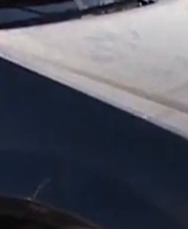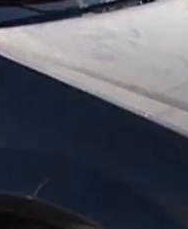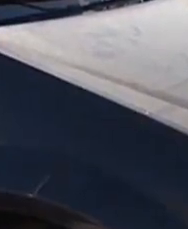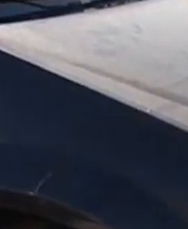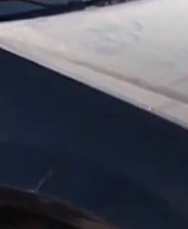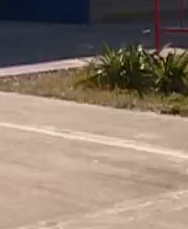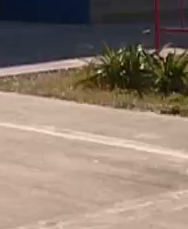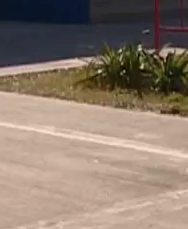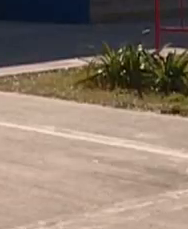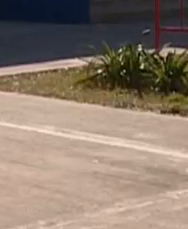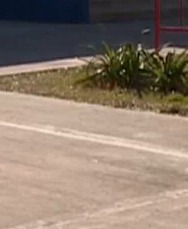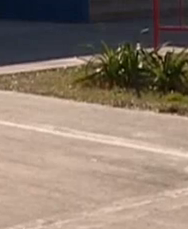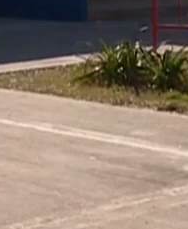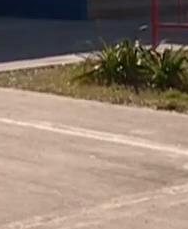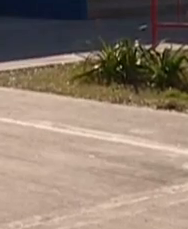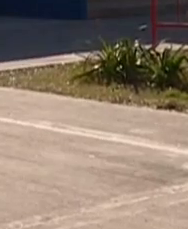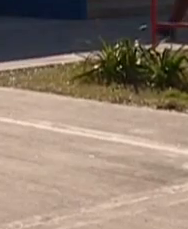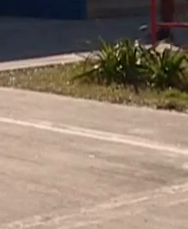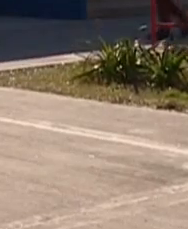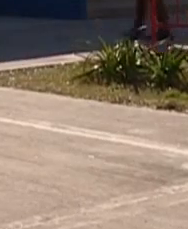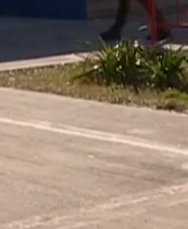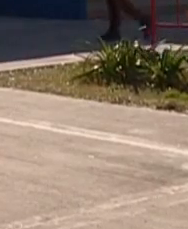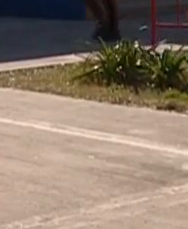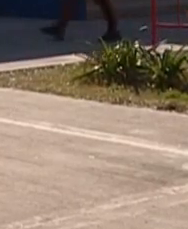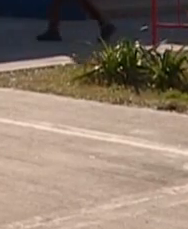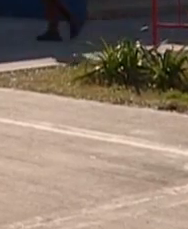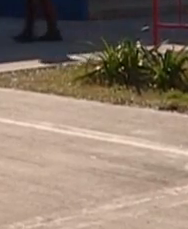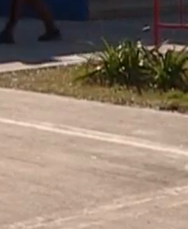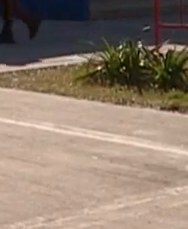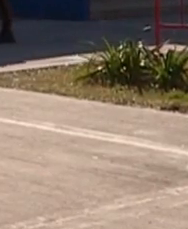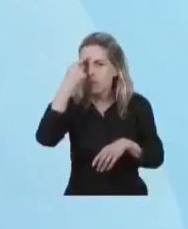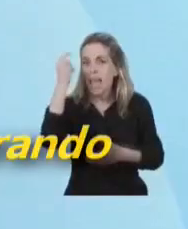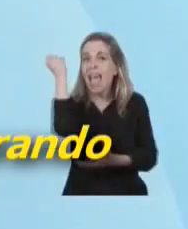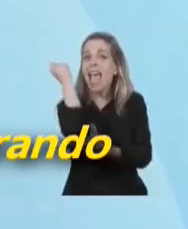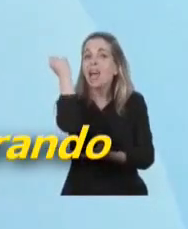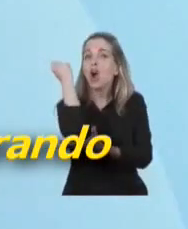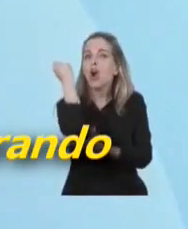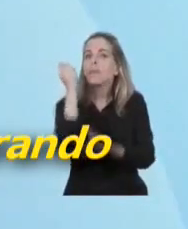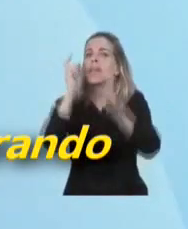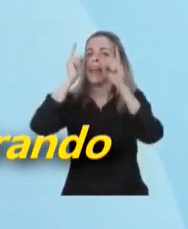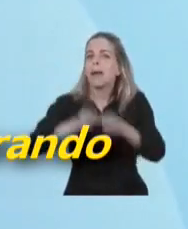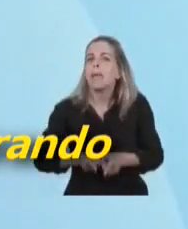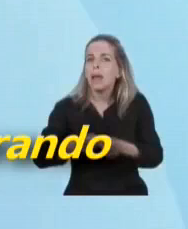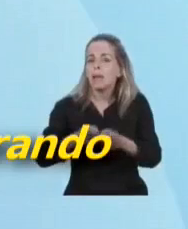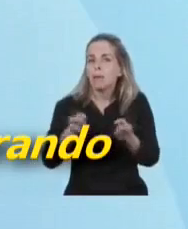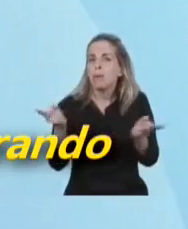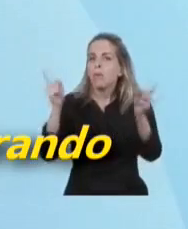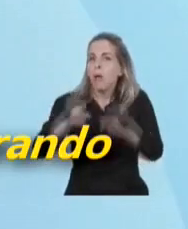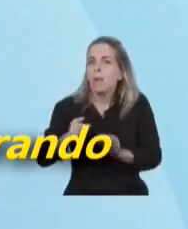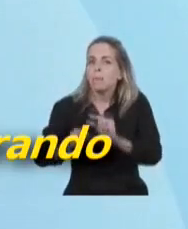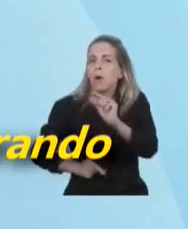desde 2018 e que a planta M agravou Mas disse que está otimista Para o Futuro Campina que se